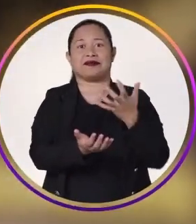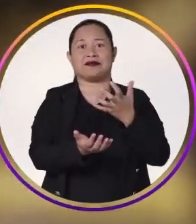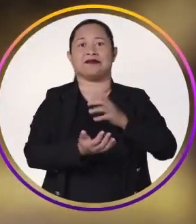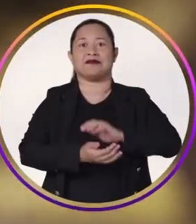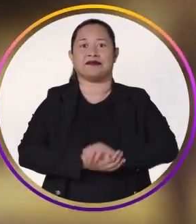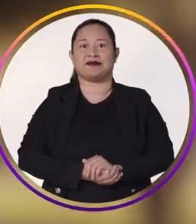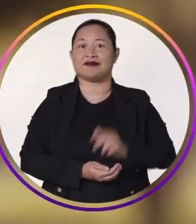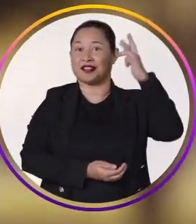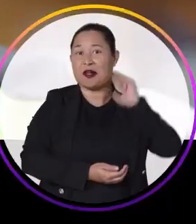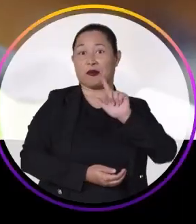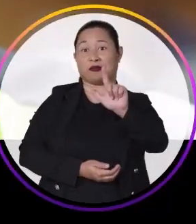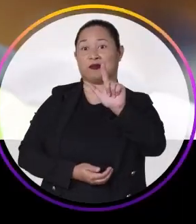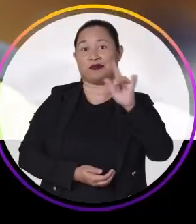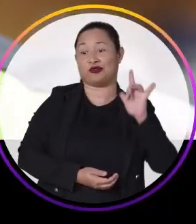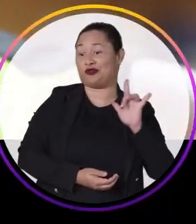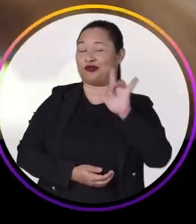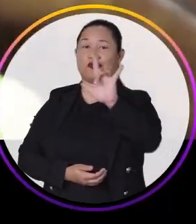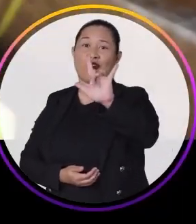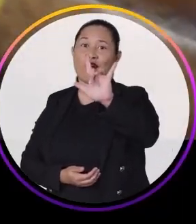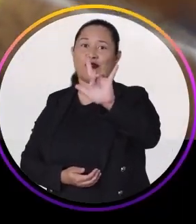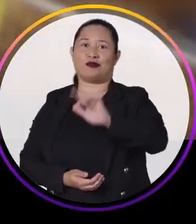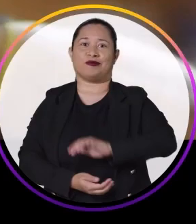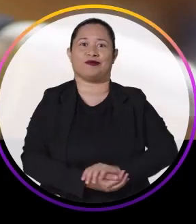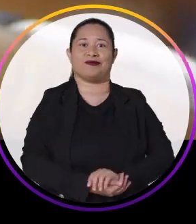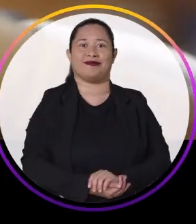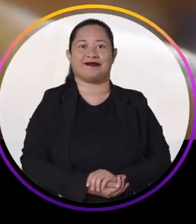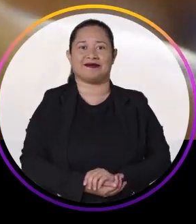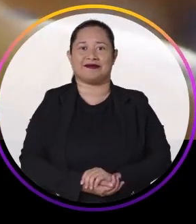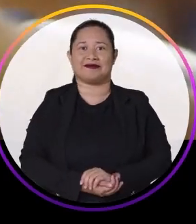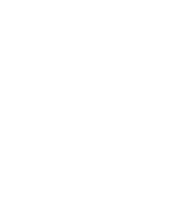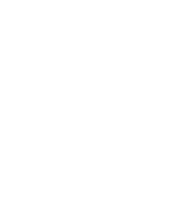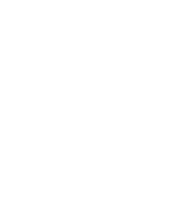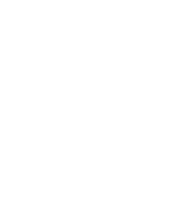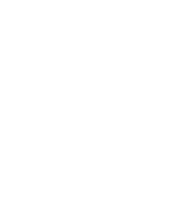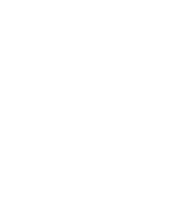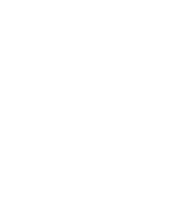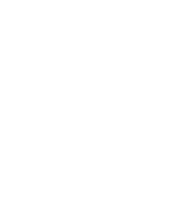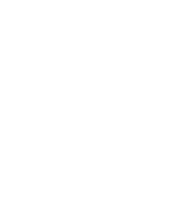a mulher que Pernambuco quer. Raquel, te love you.